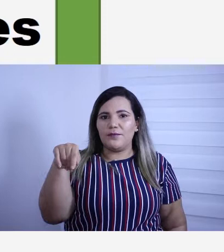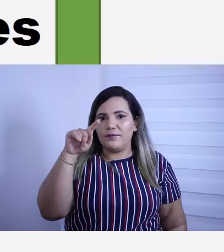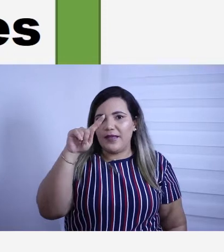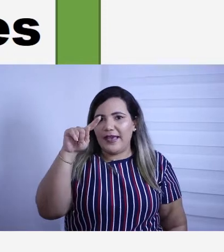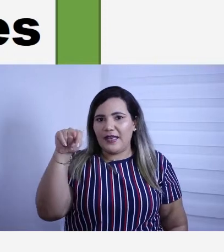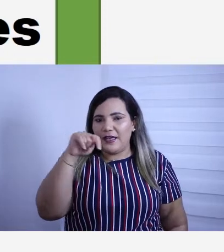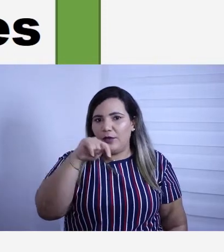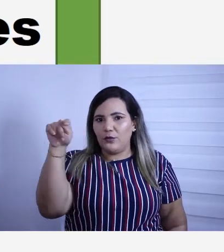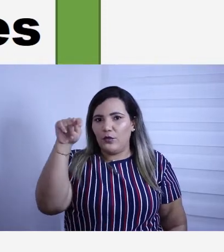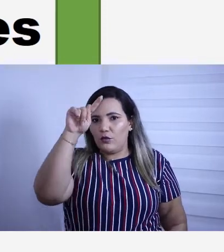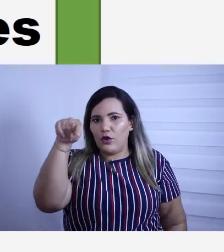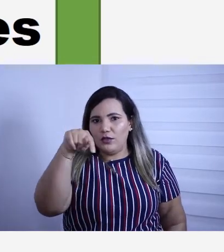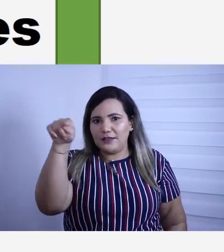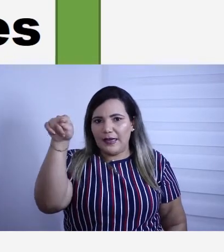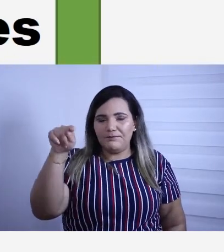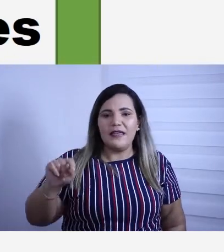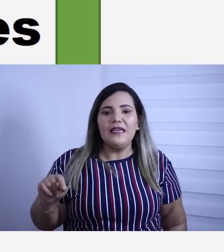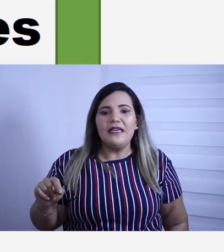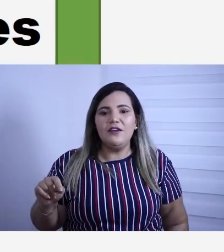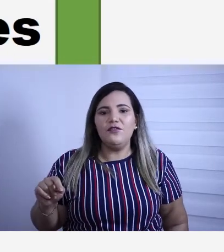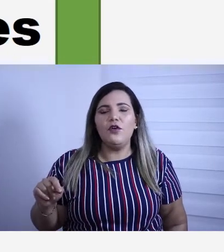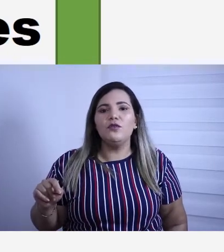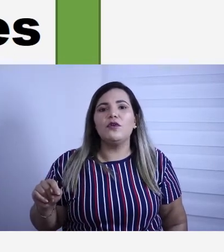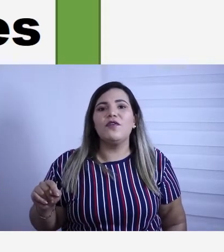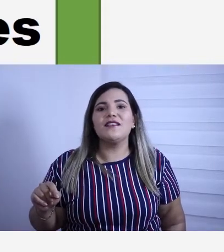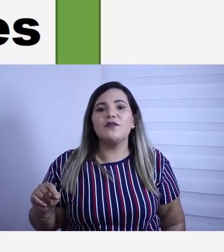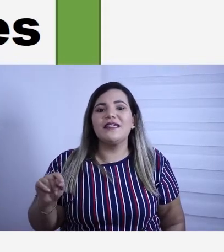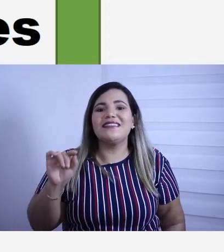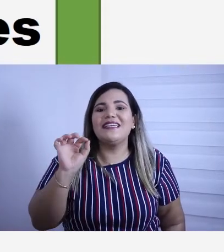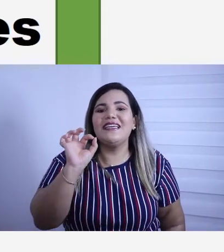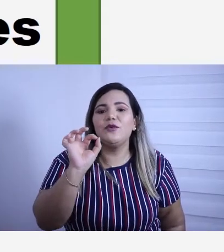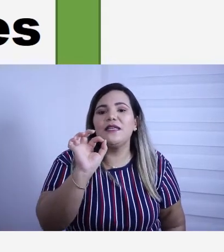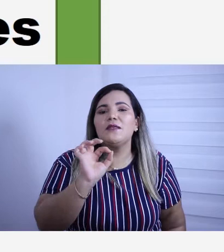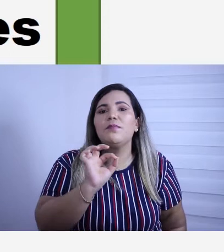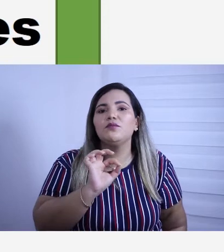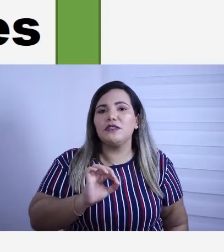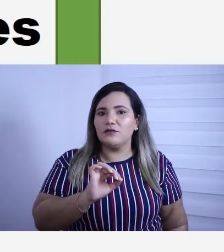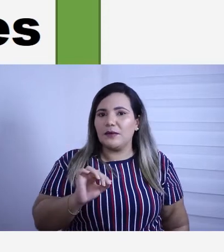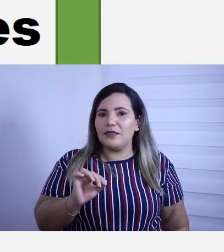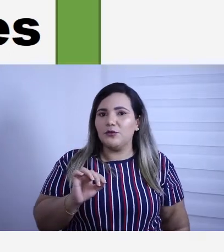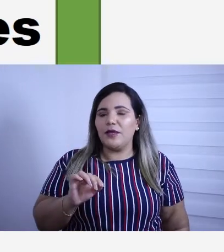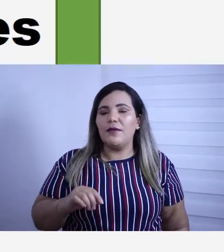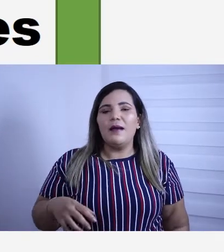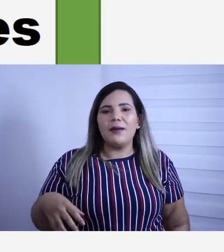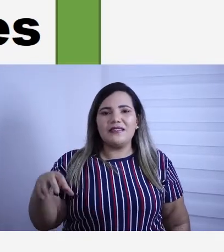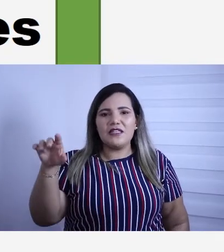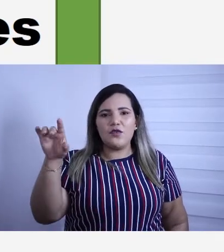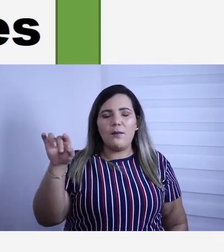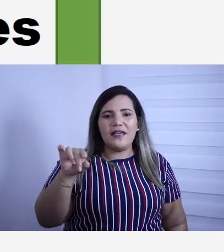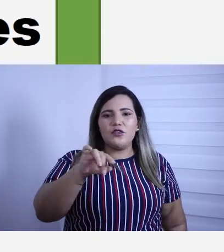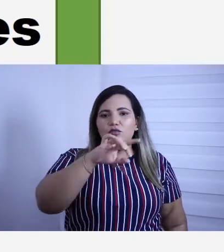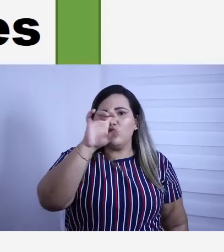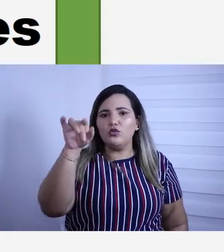fazer o quê sistir ela eu vou cortar e vou fazer o quê tiro esse pontinho também do meio